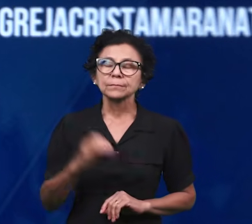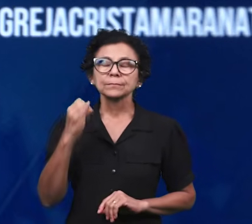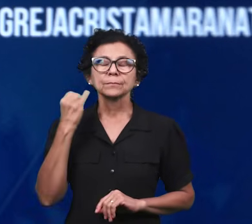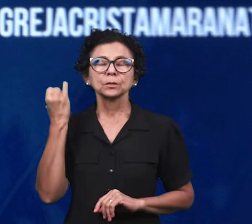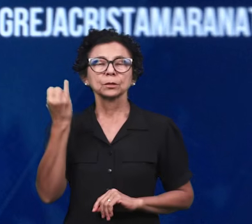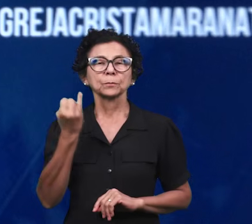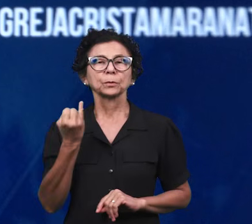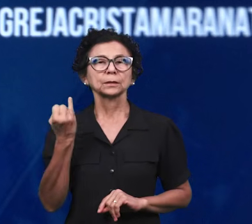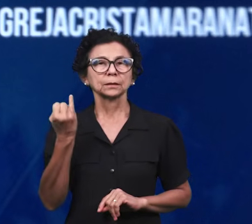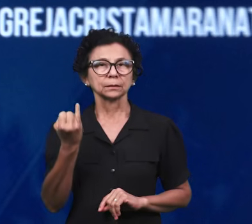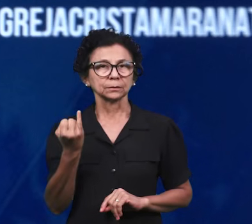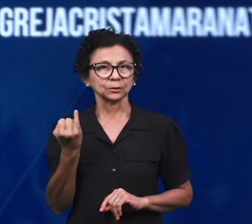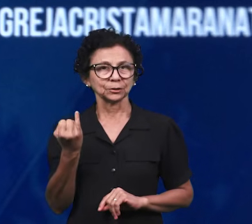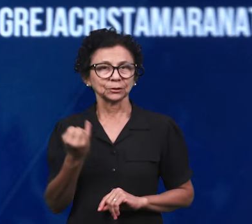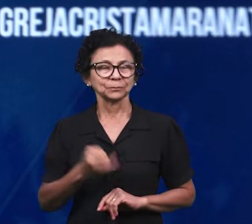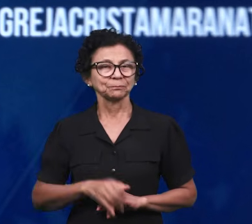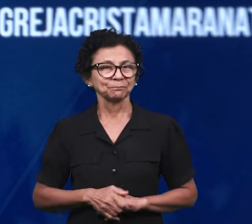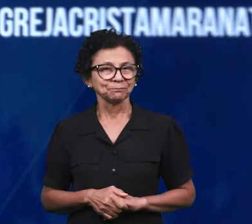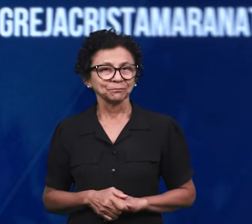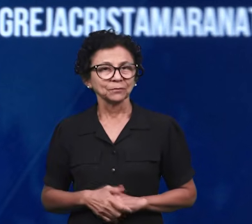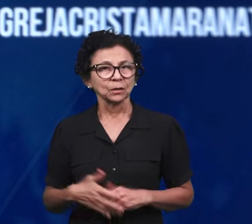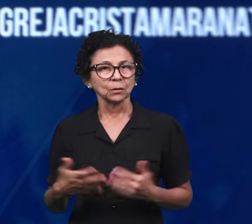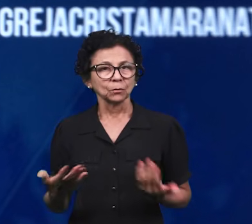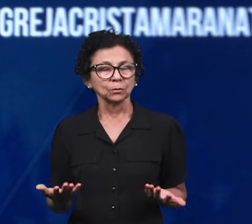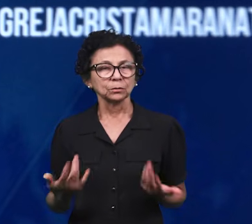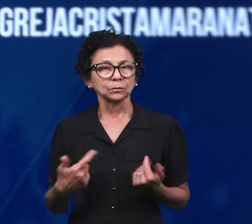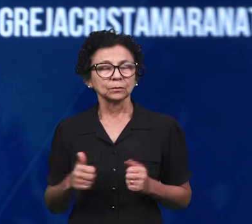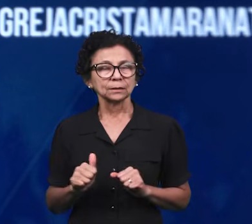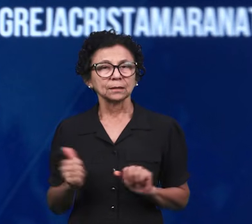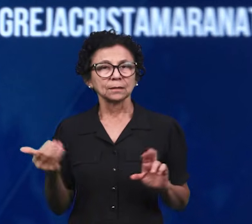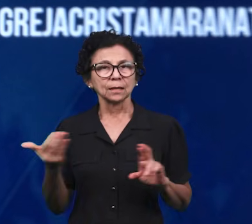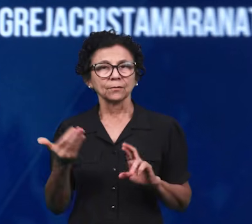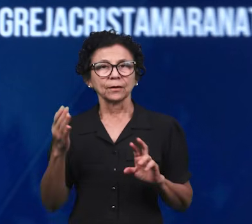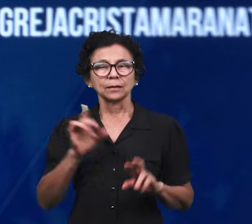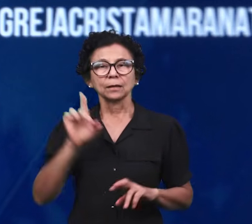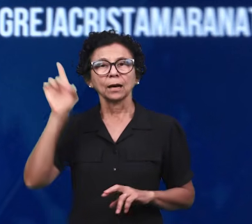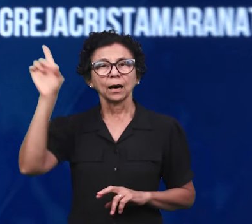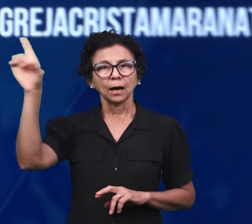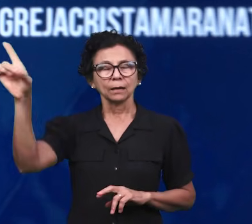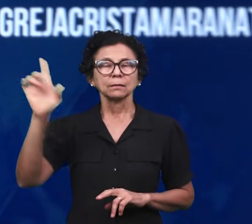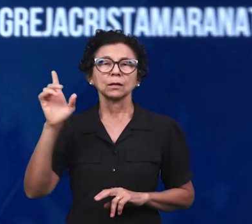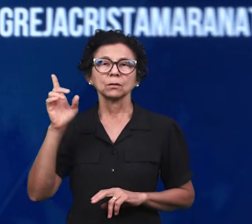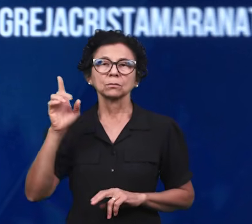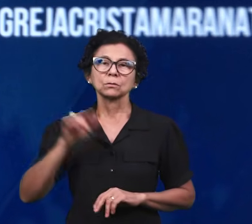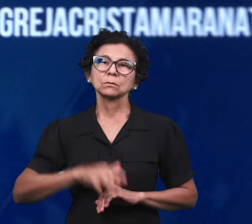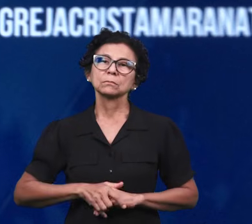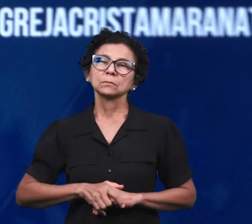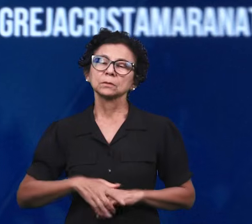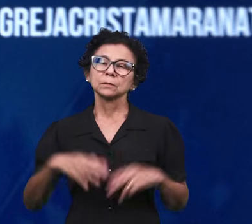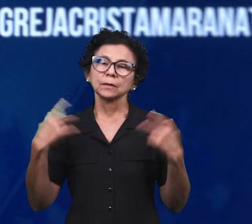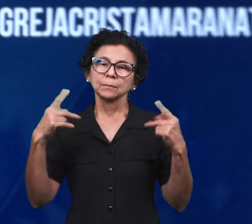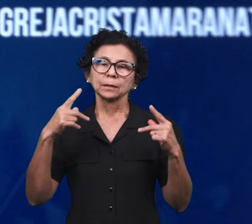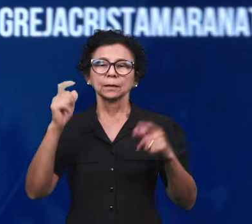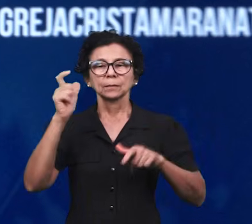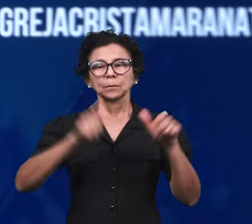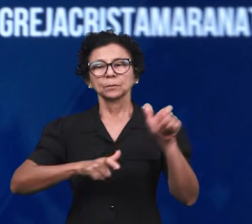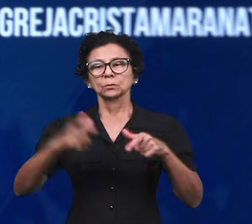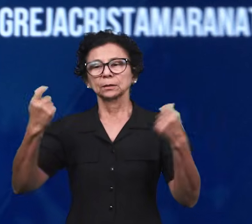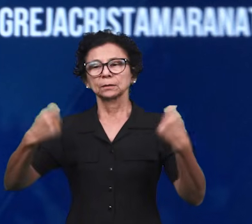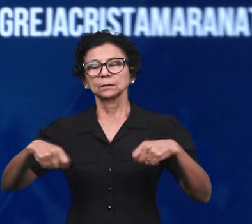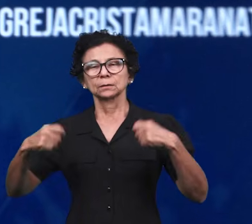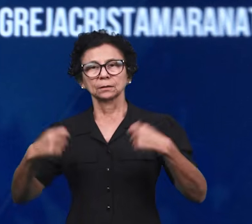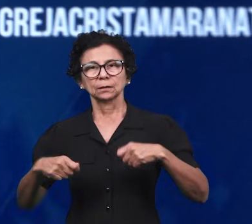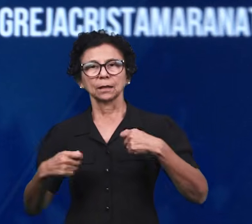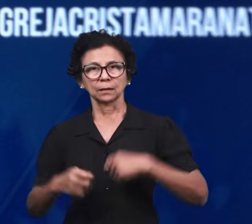relevante no momento que você vai falar acerca desse Deus para os necessitados que o Senhor vai colocar no seu lado